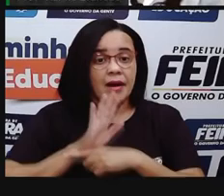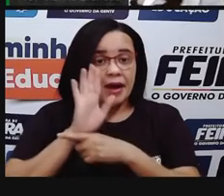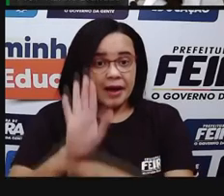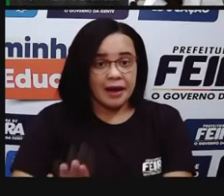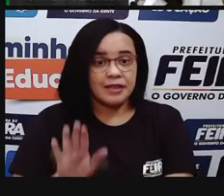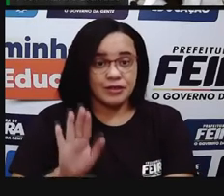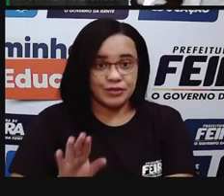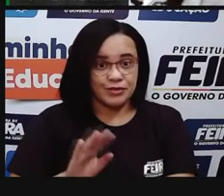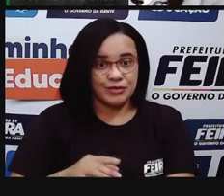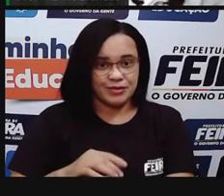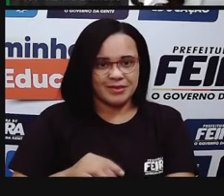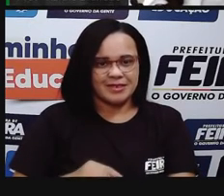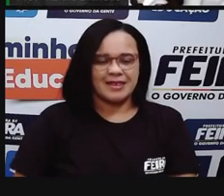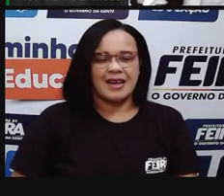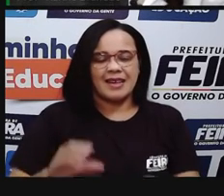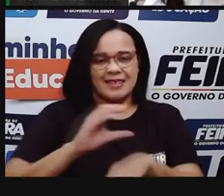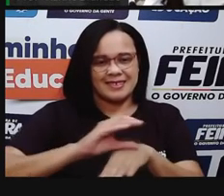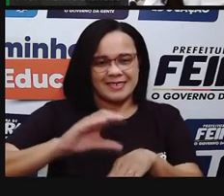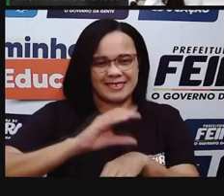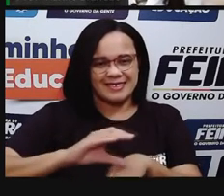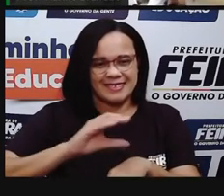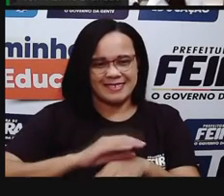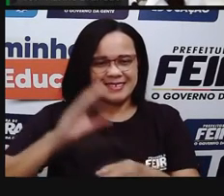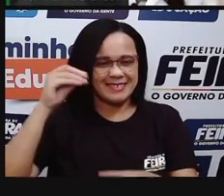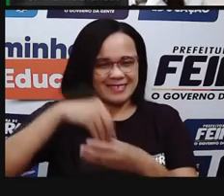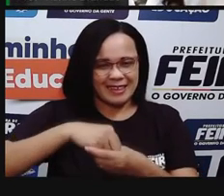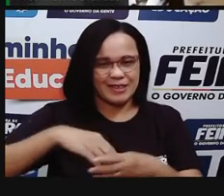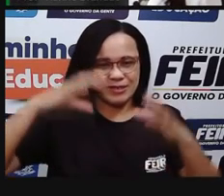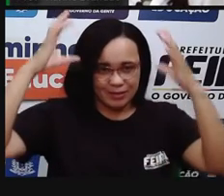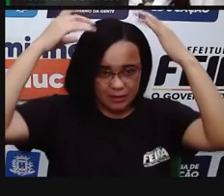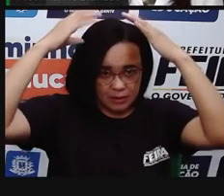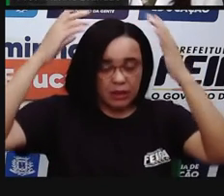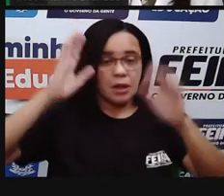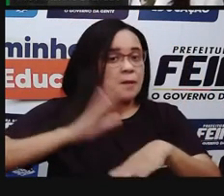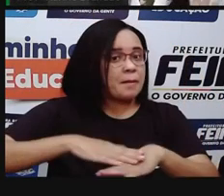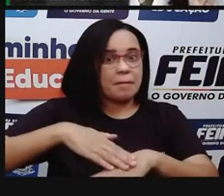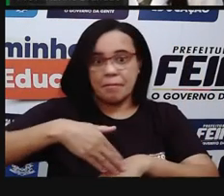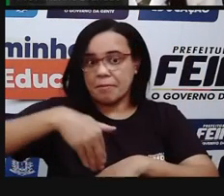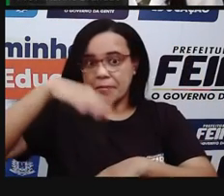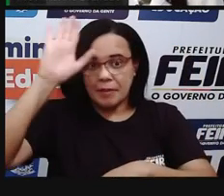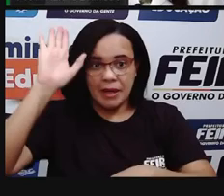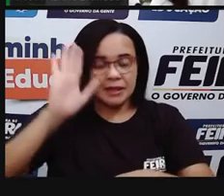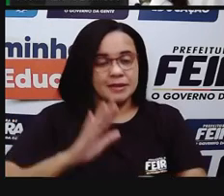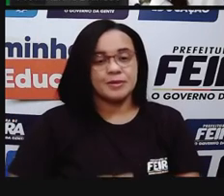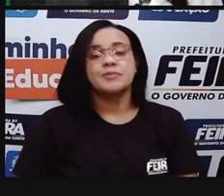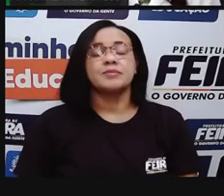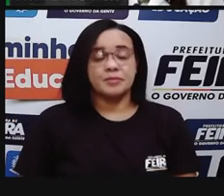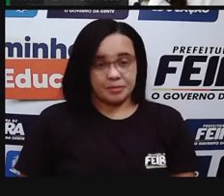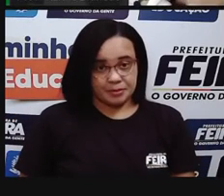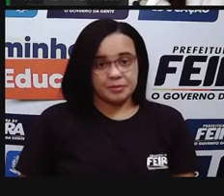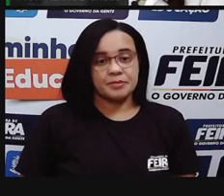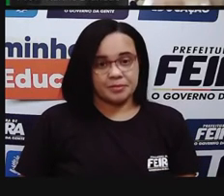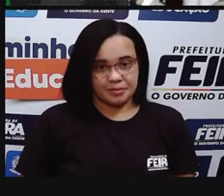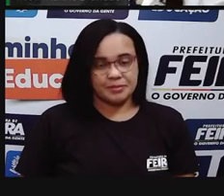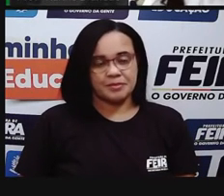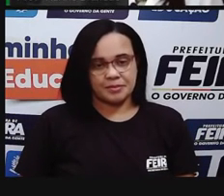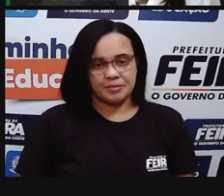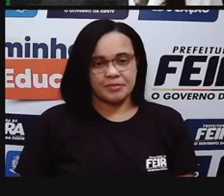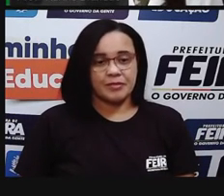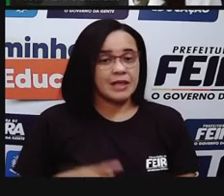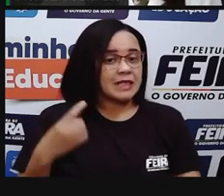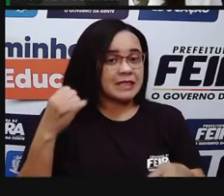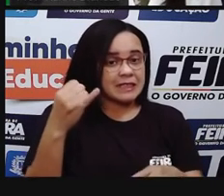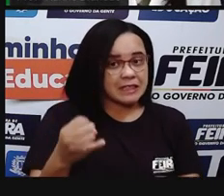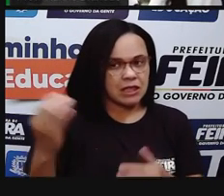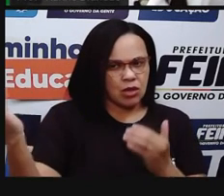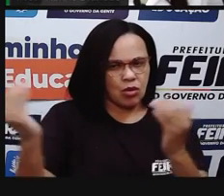cerebral, vamos pensar assim, ela seja maior, mais pesada, mais desenvolvida, ok? Em comparação a